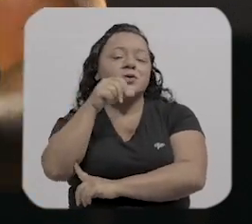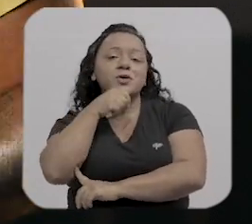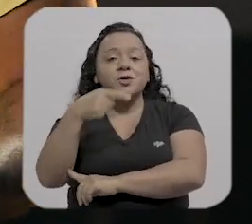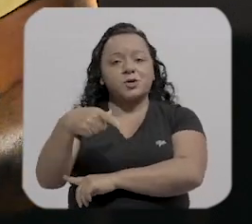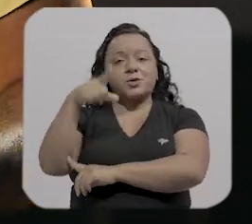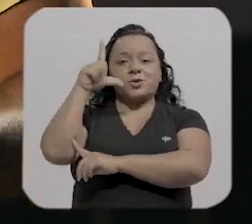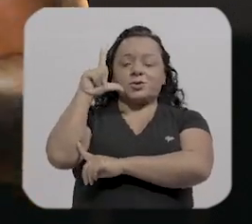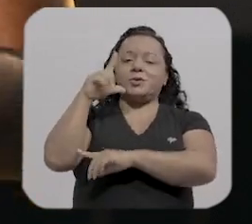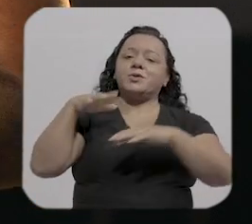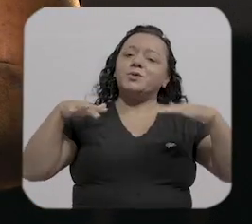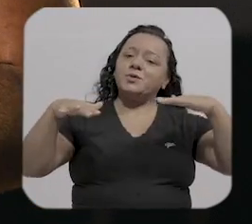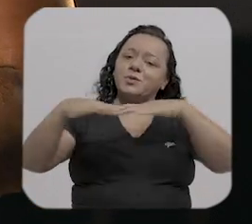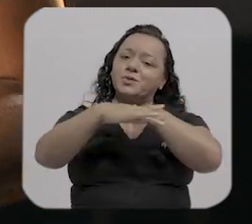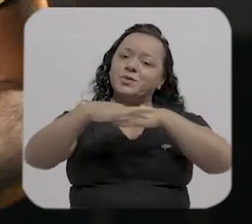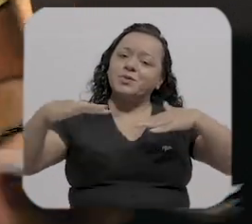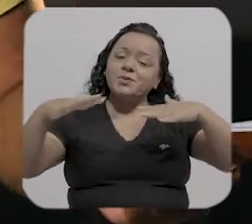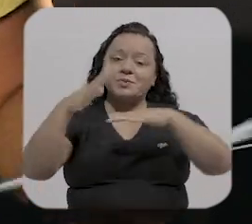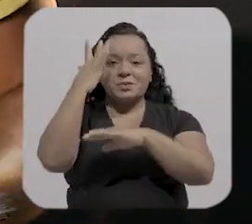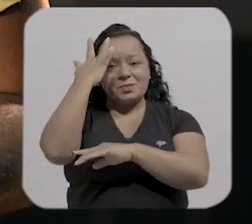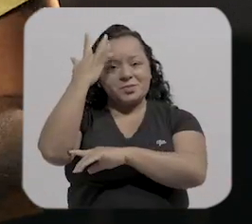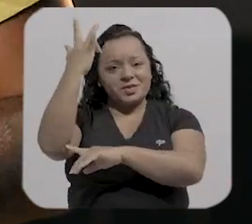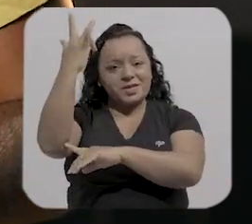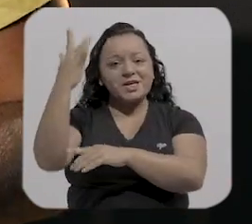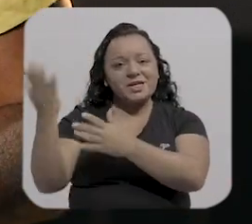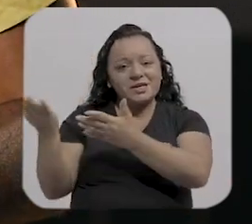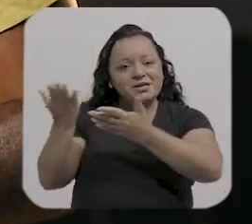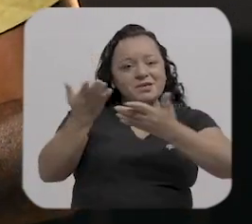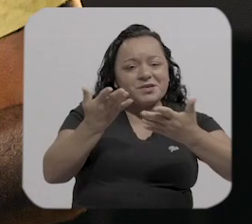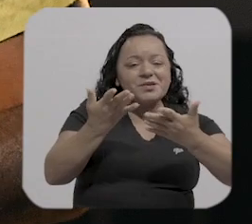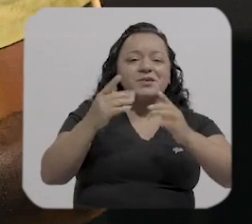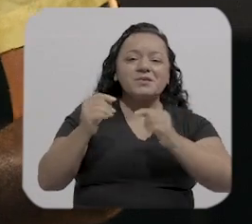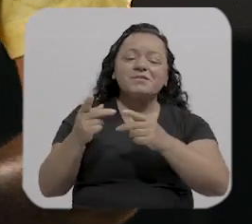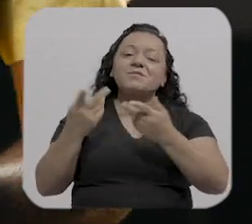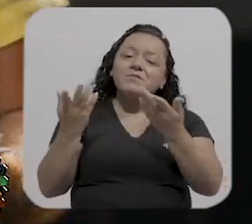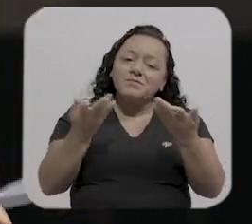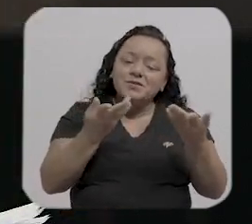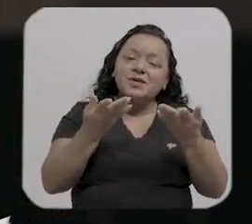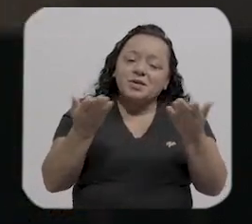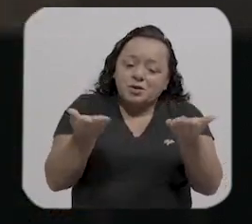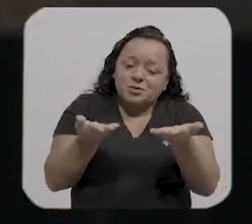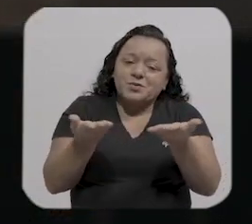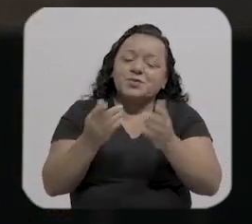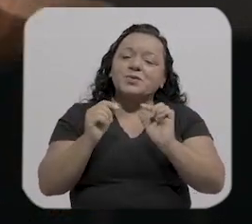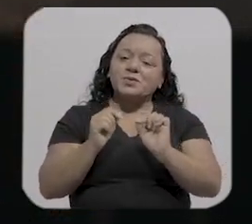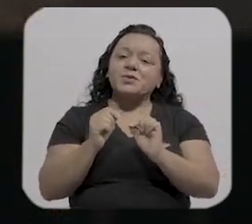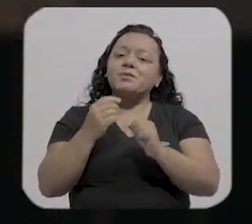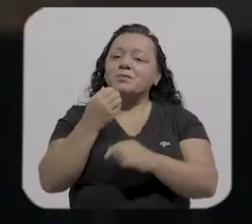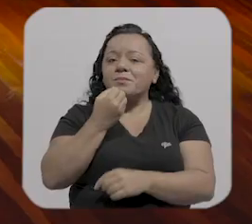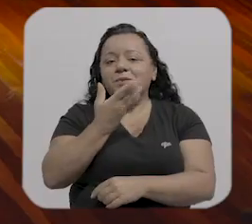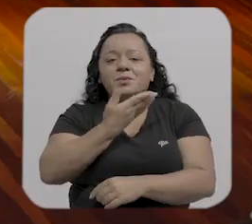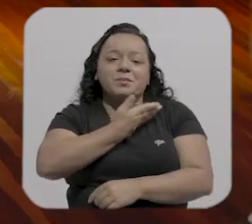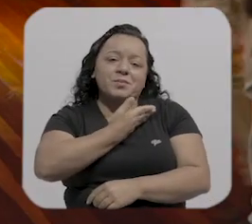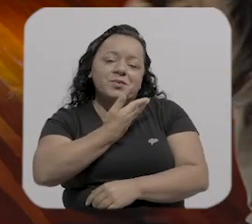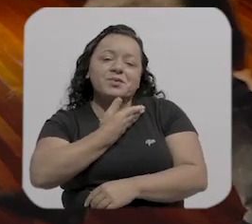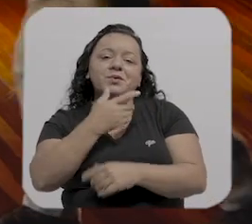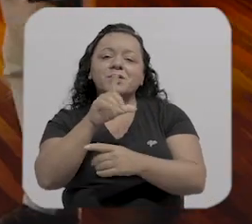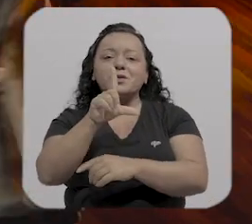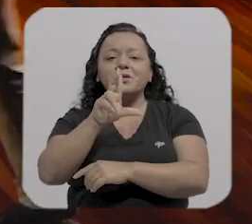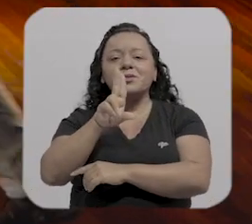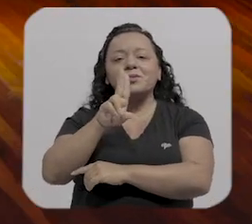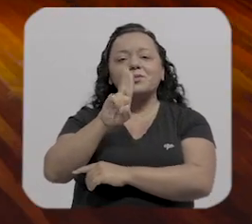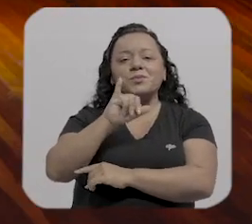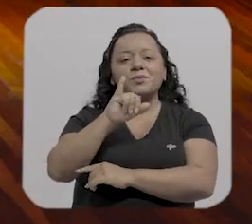que transita para o amanhã. E é ele o meu convidado de hoje. Seja muito bem-vindo, meu amigo Luiz